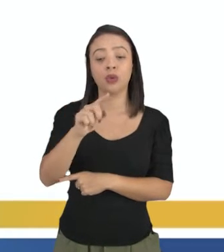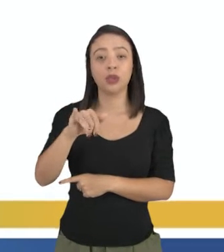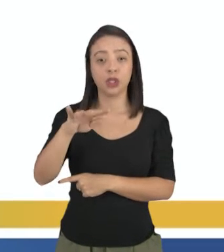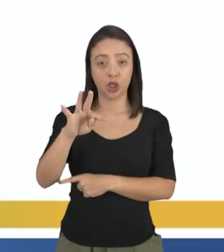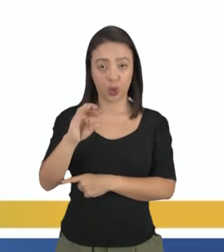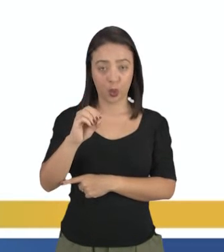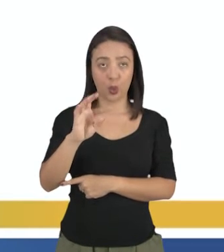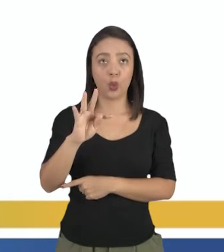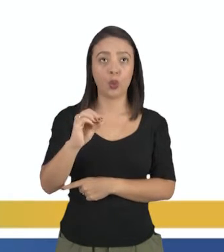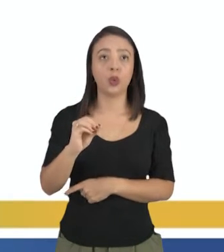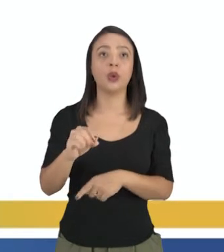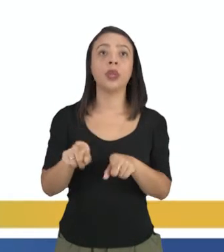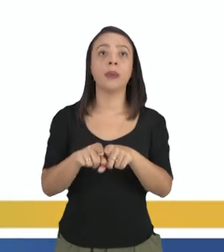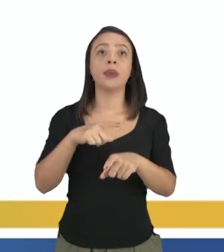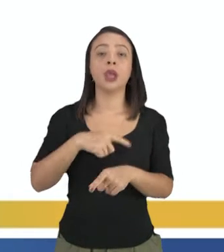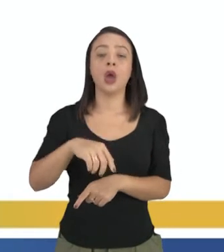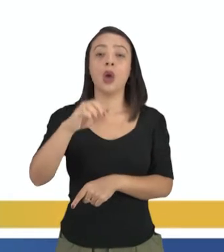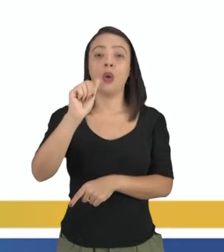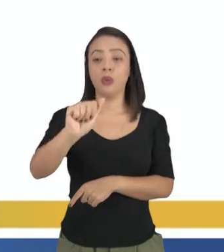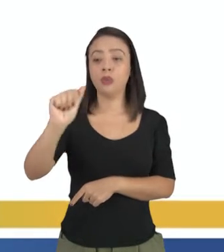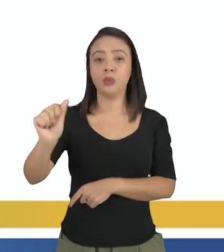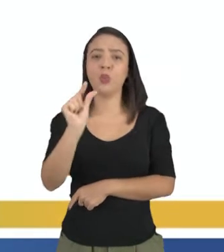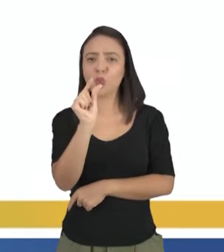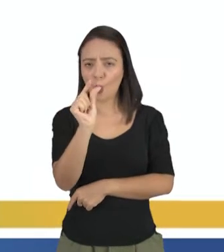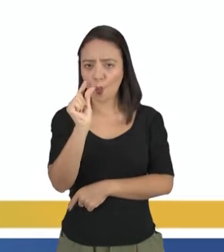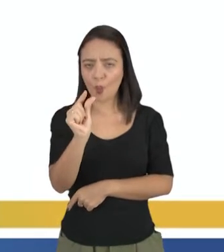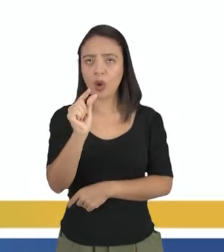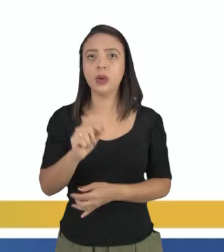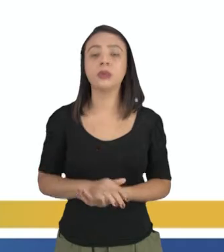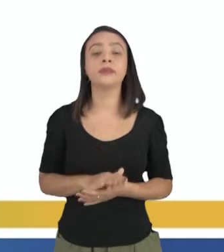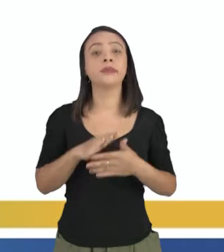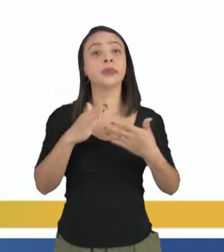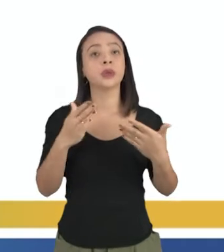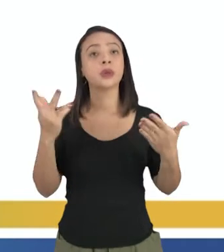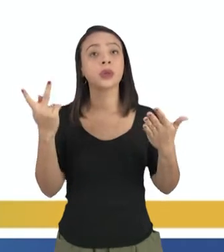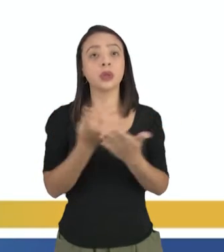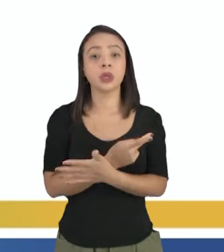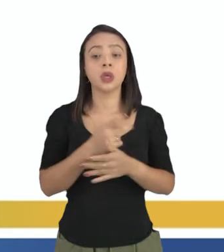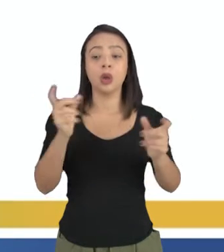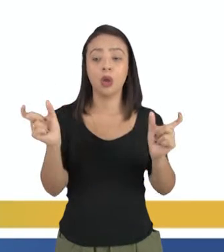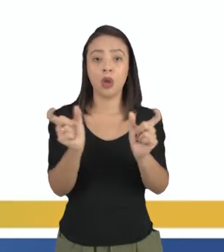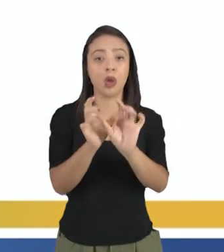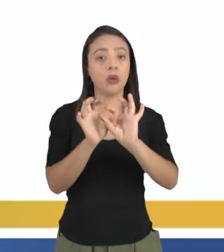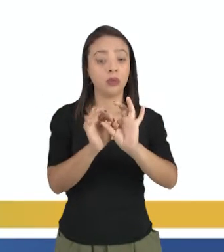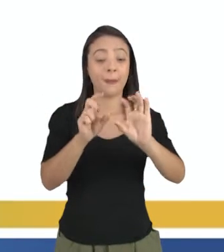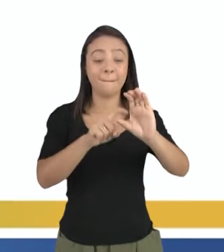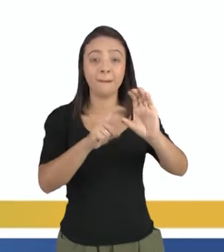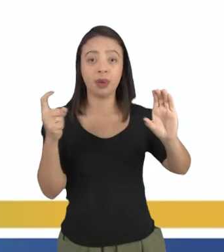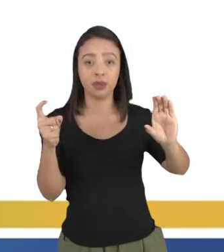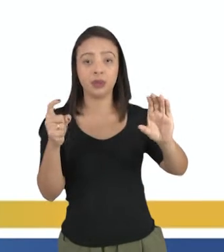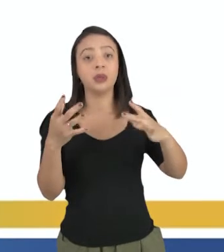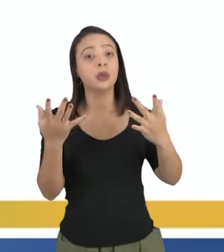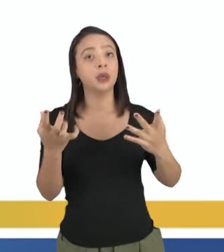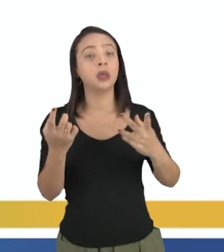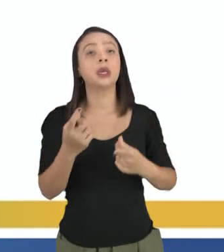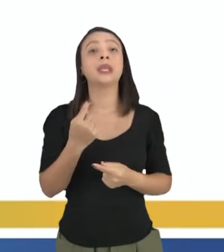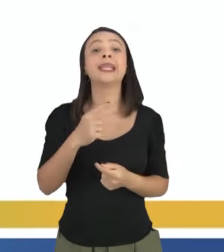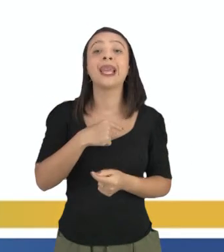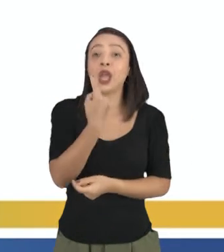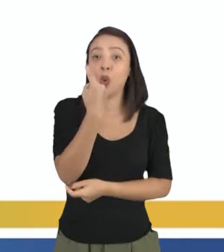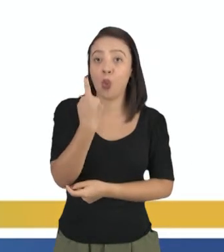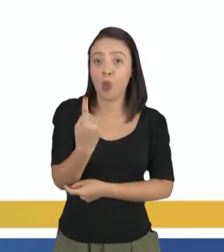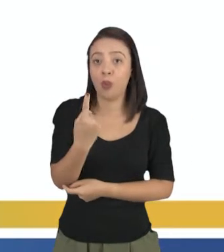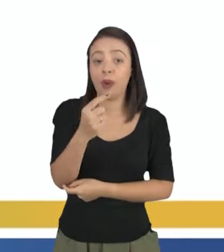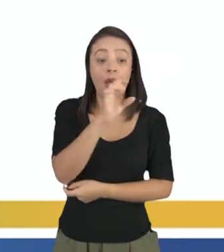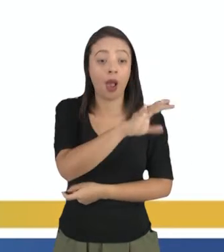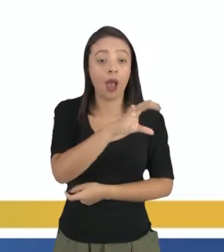e homozigotos. Então, durante a formação dos gametas, os fatores segregam-se de forma independente, indo um fator